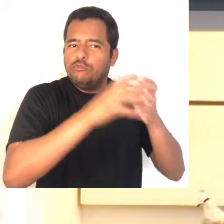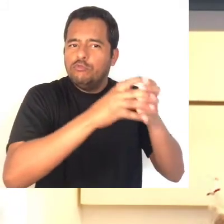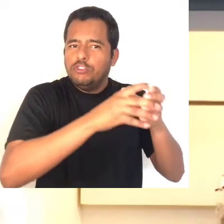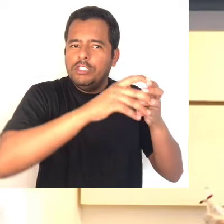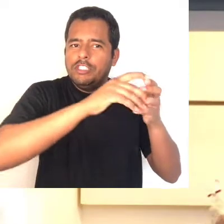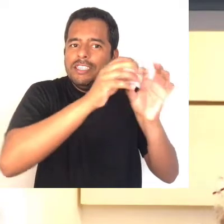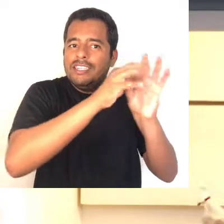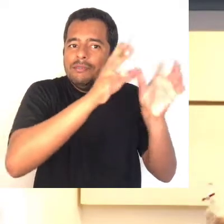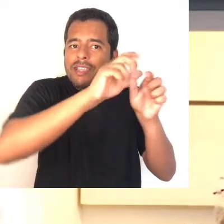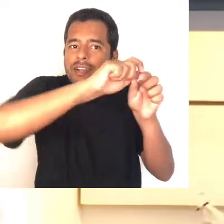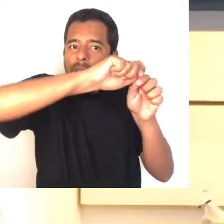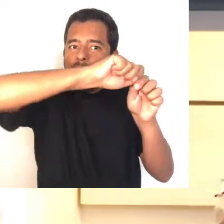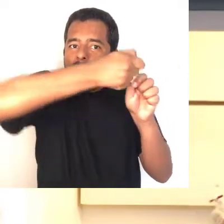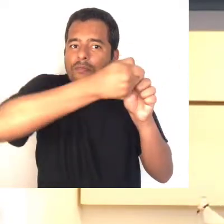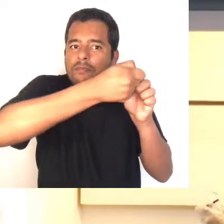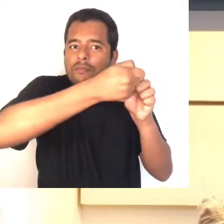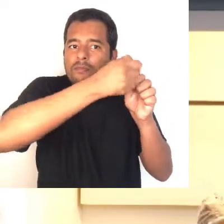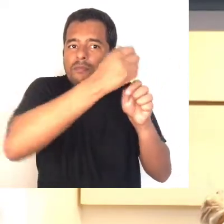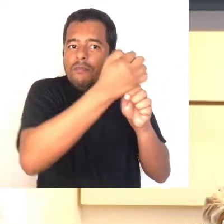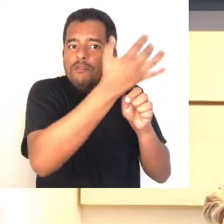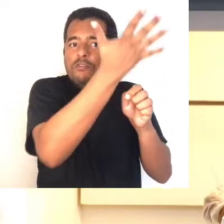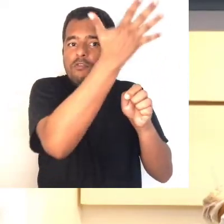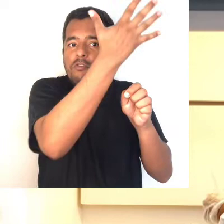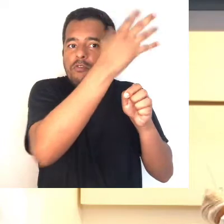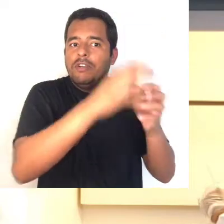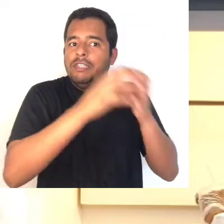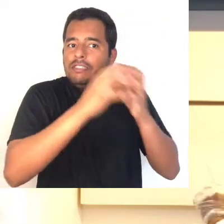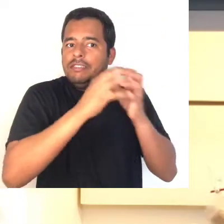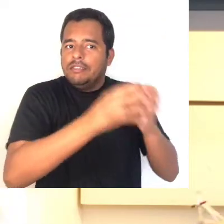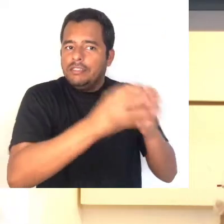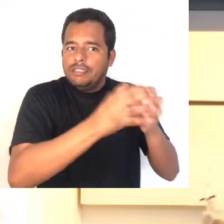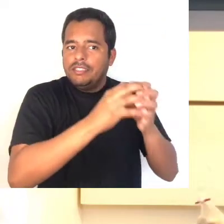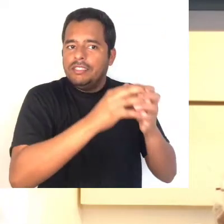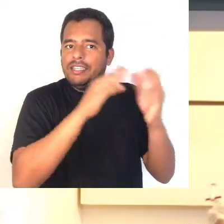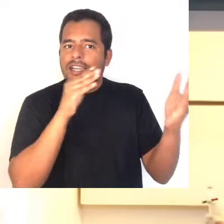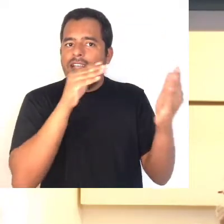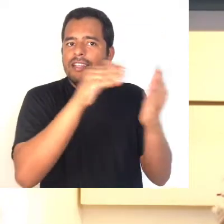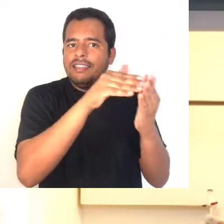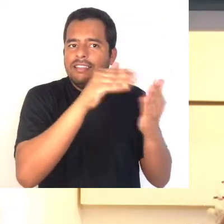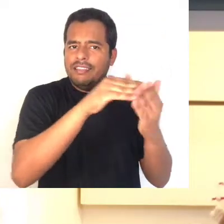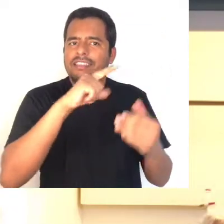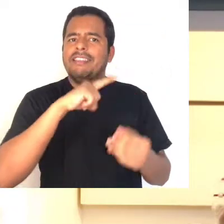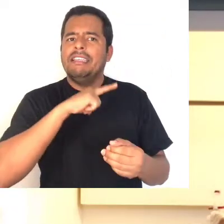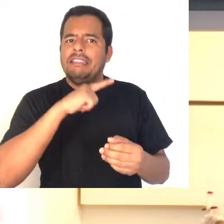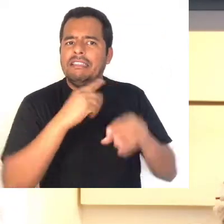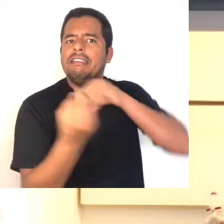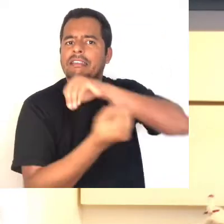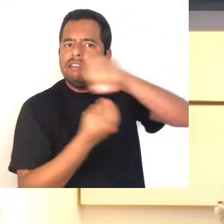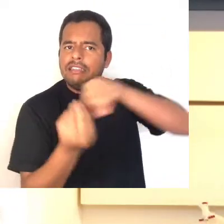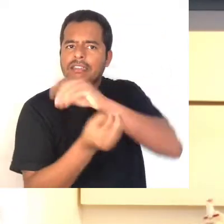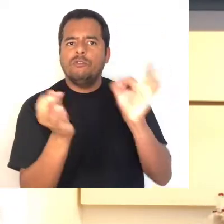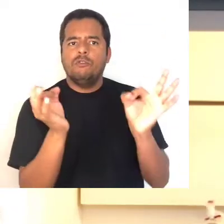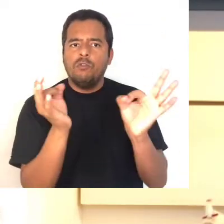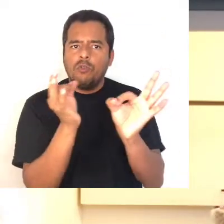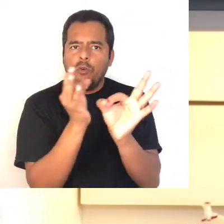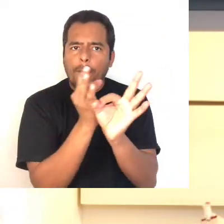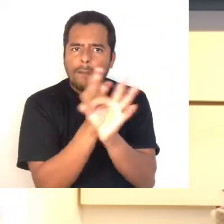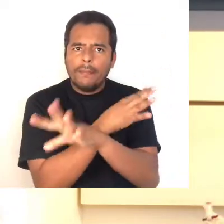minutos nesse procedimento aqui. Então, agita, certo? Até você ter a